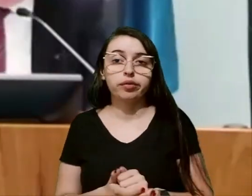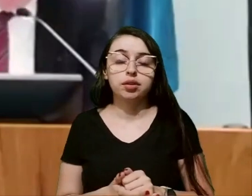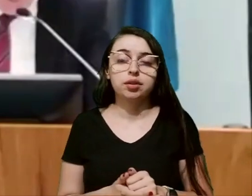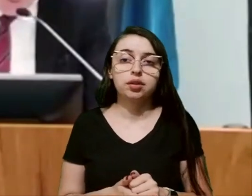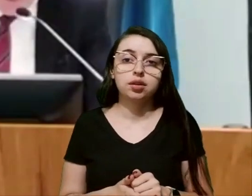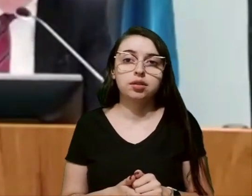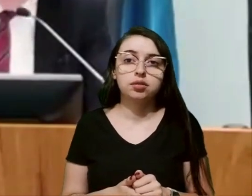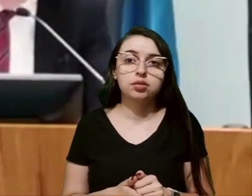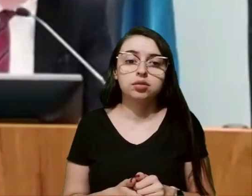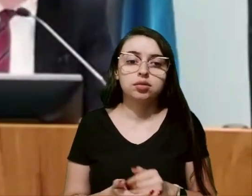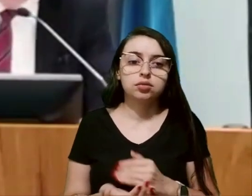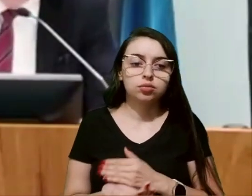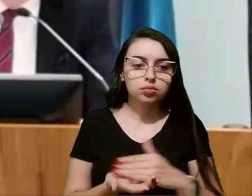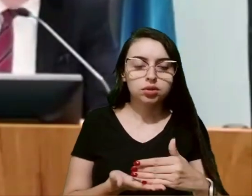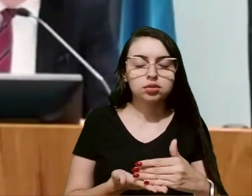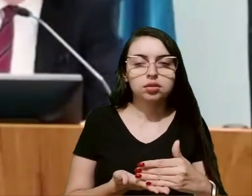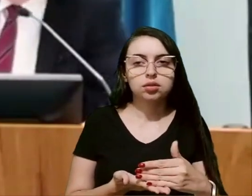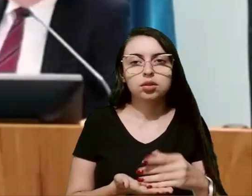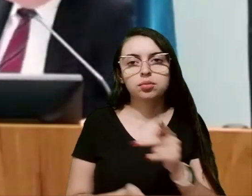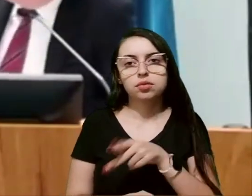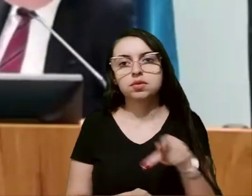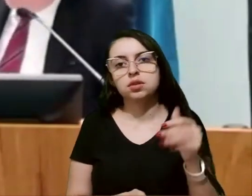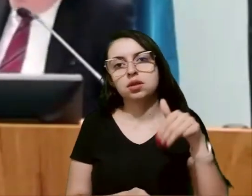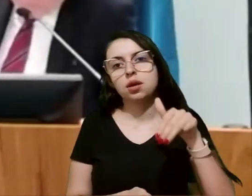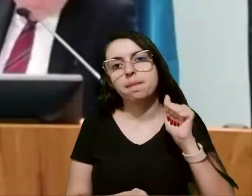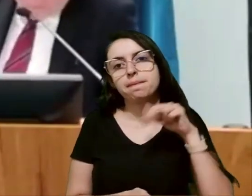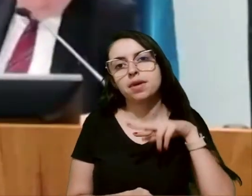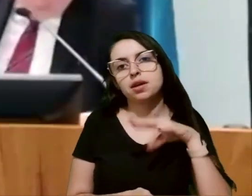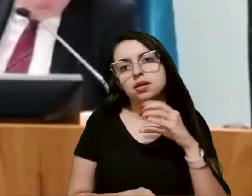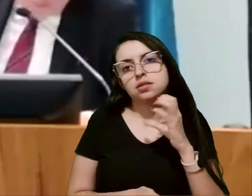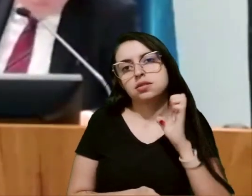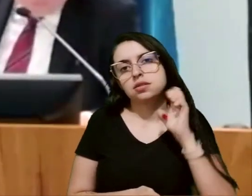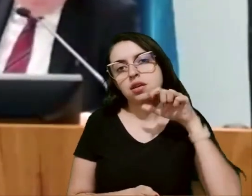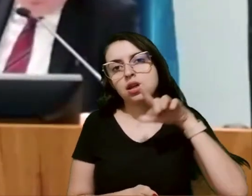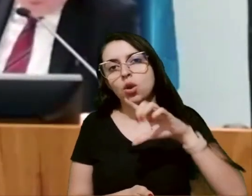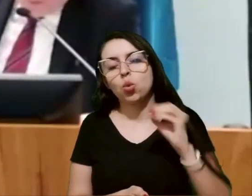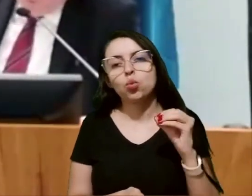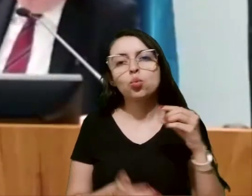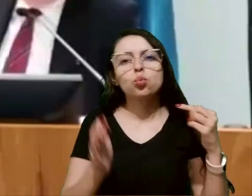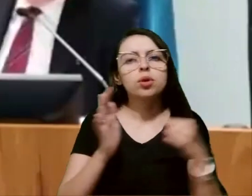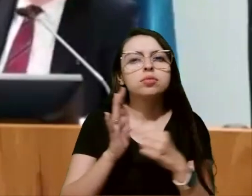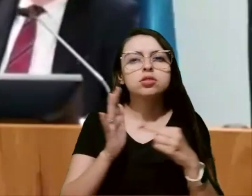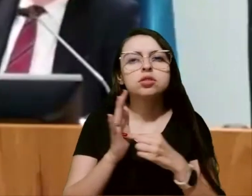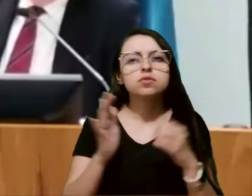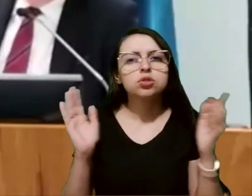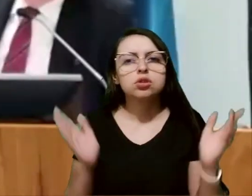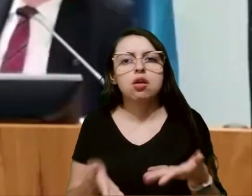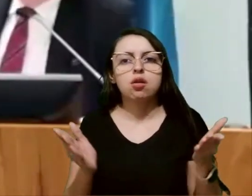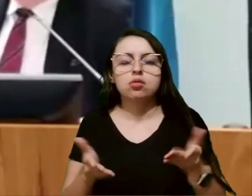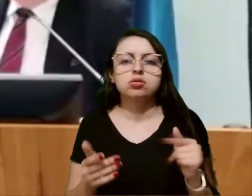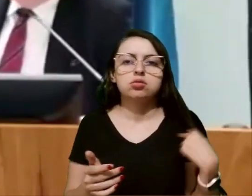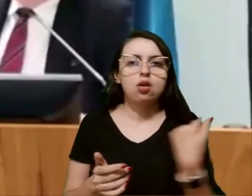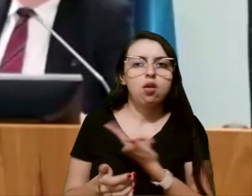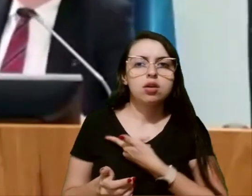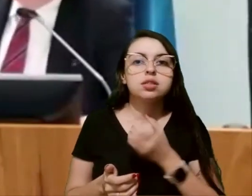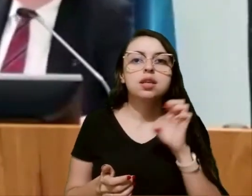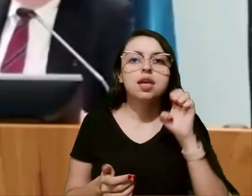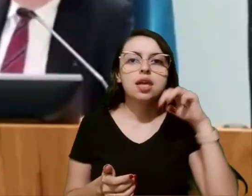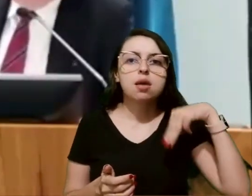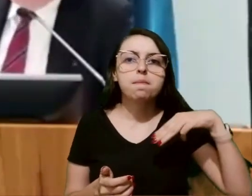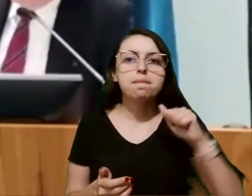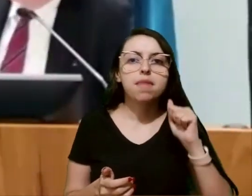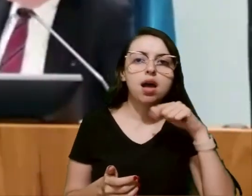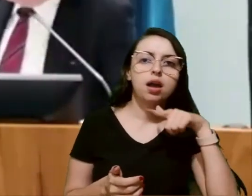aqui, e já antecipo, professor Marcelo, que O objetivo de hoje, o objetivo